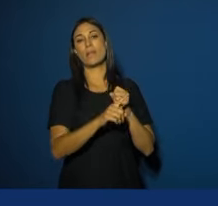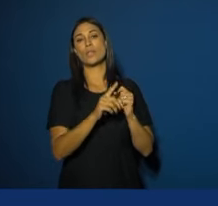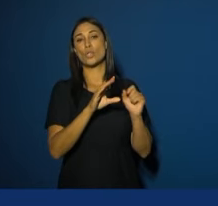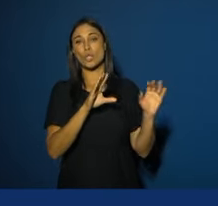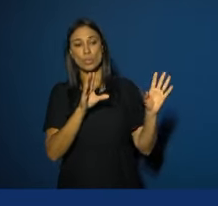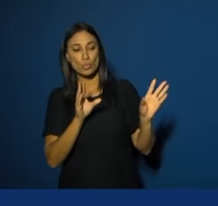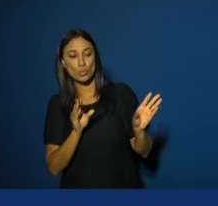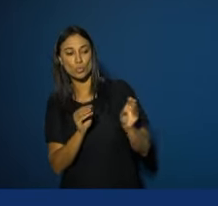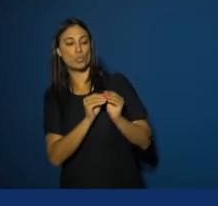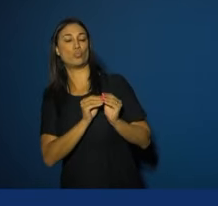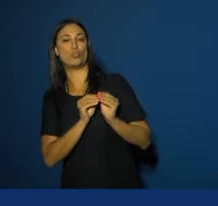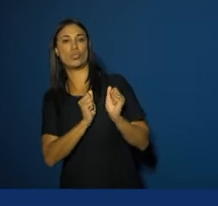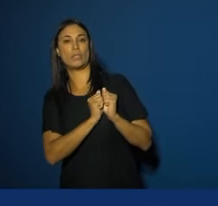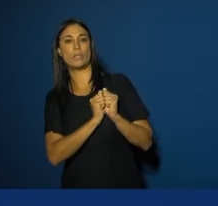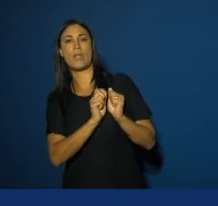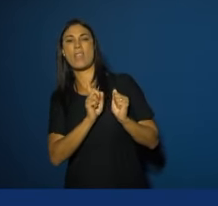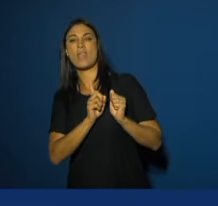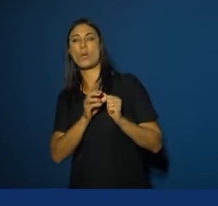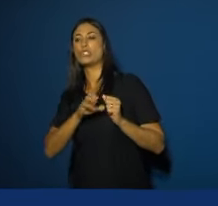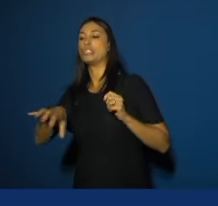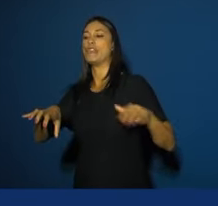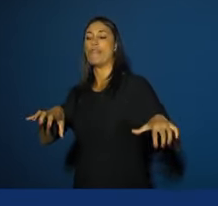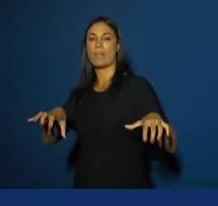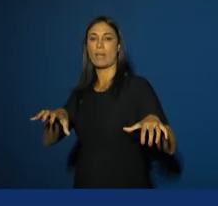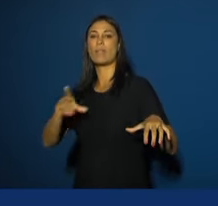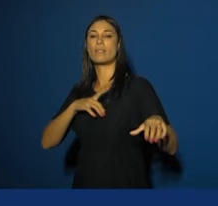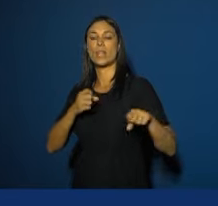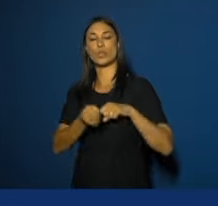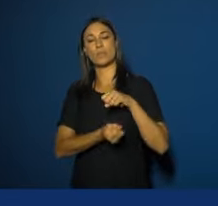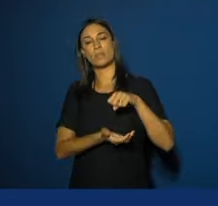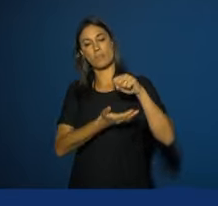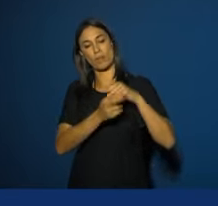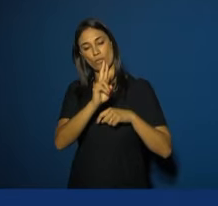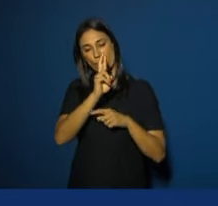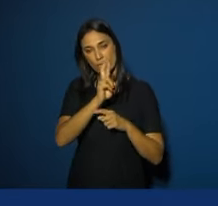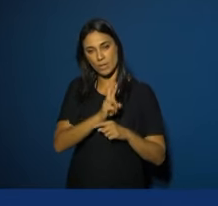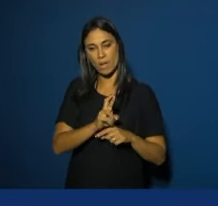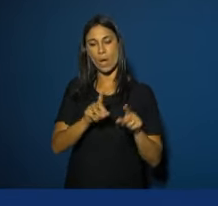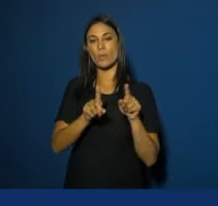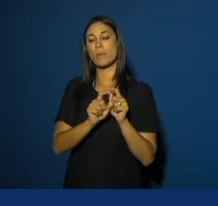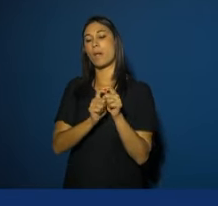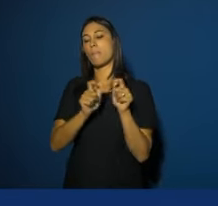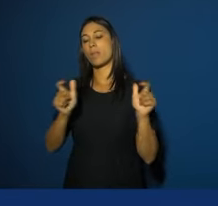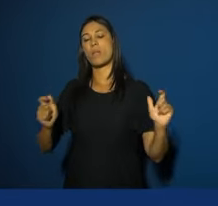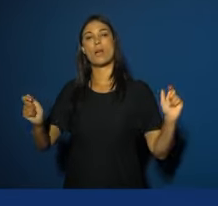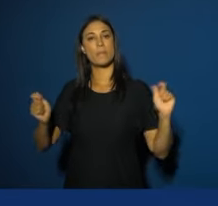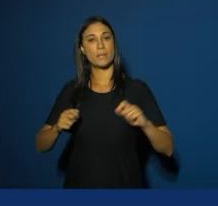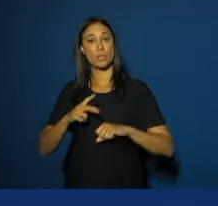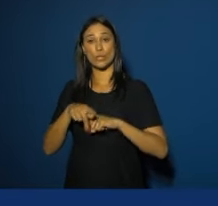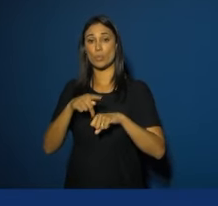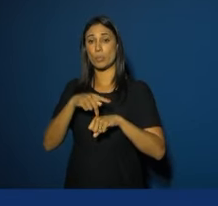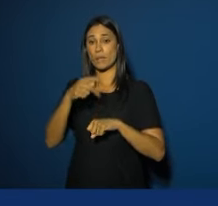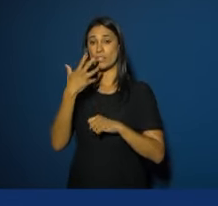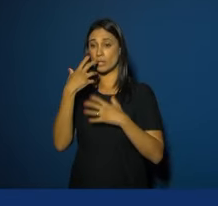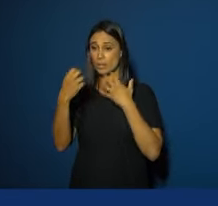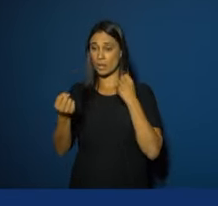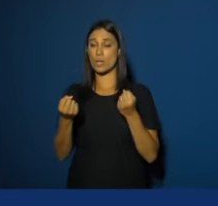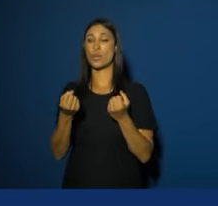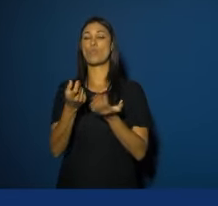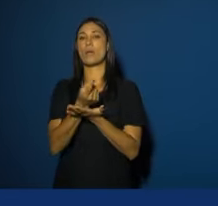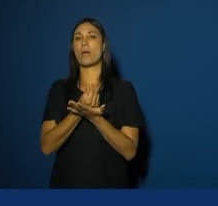some esforços ampliando os recursos públicos com sustentabilidade fiscal E amplie também a capacidade do país de atrair o capital